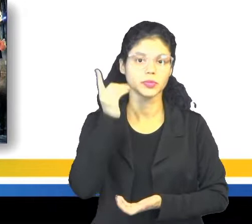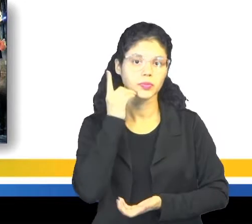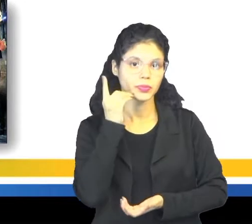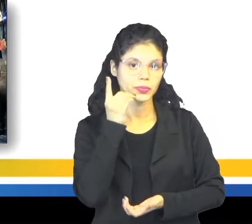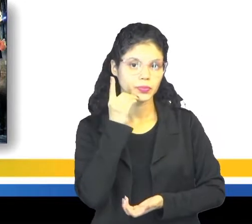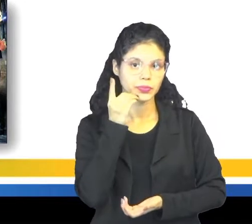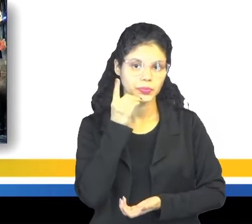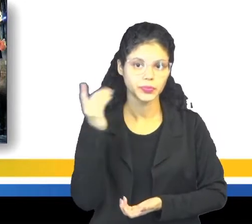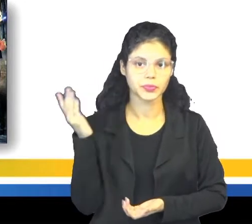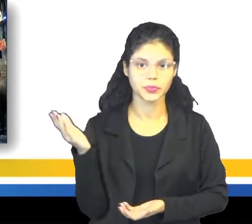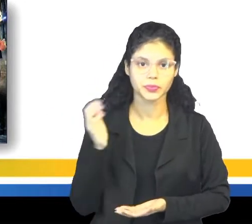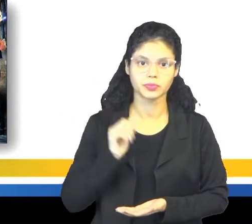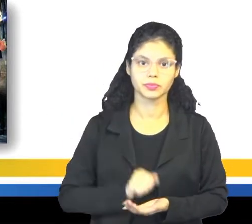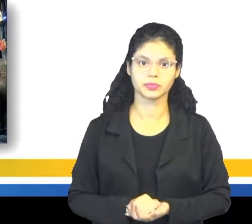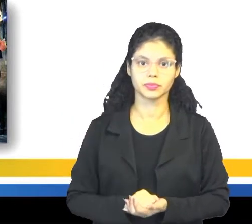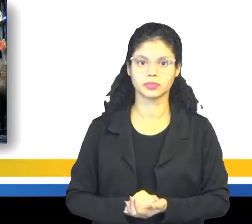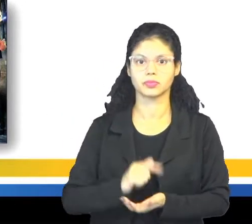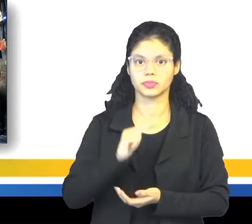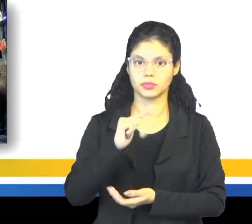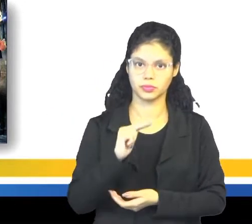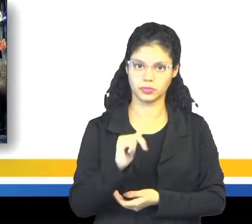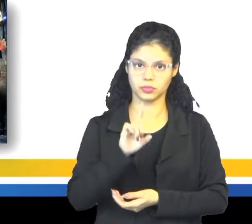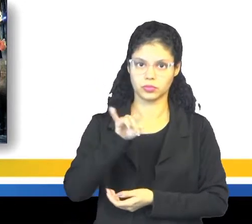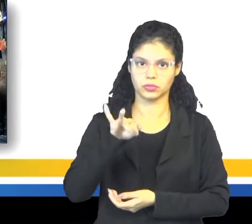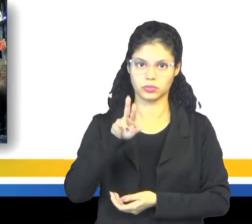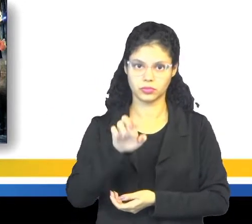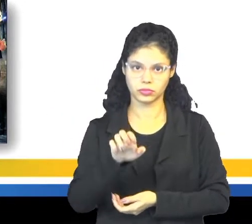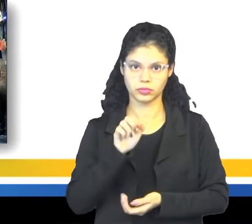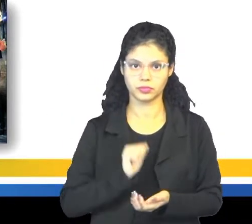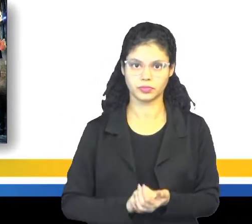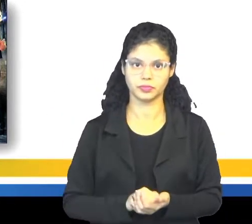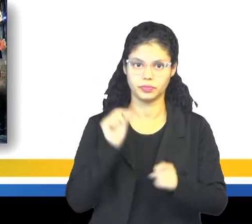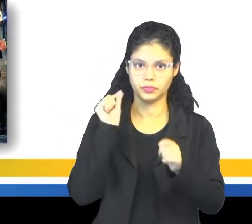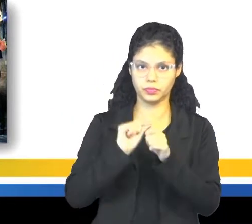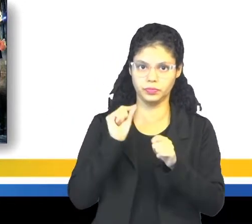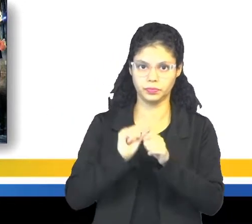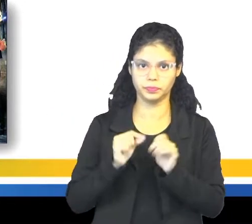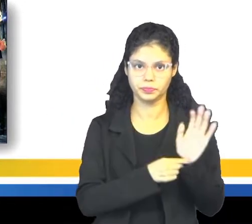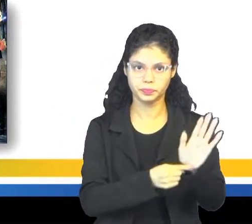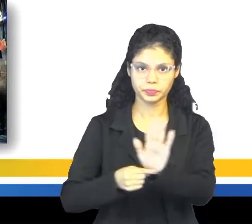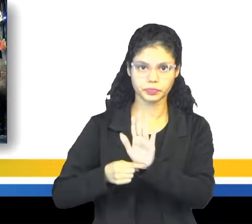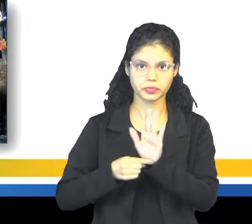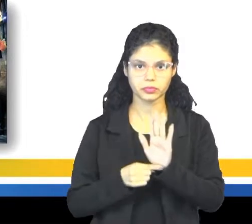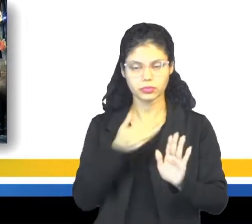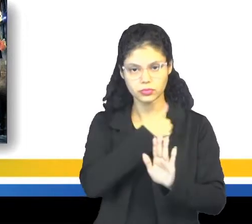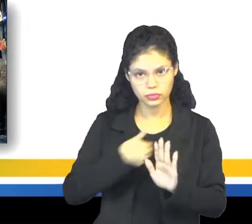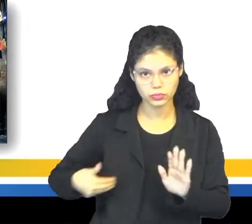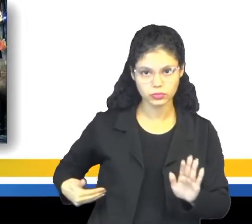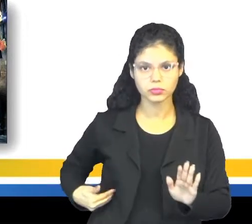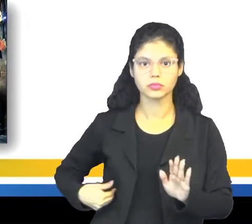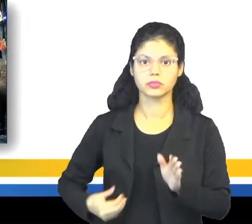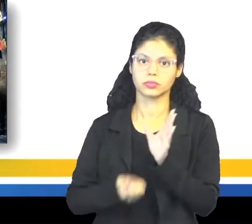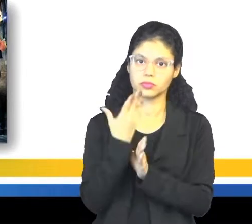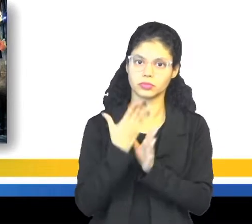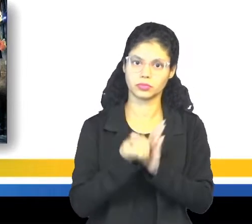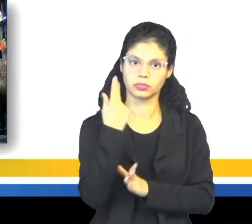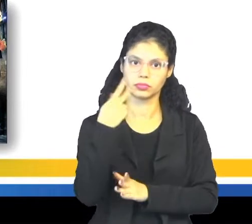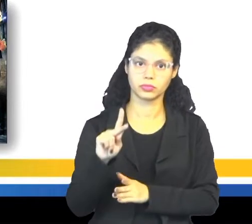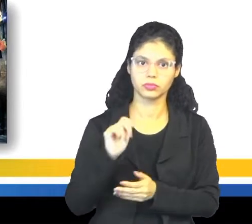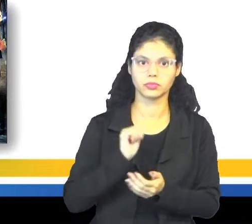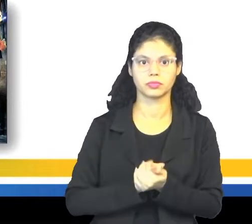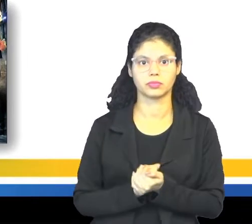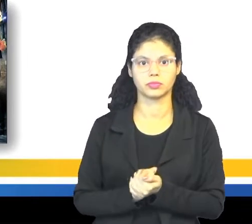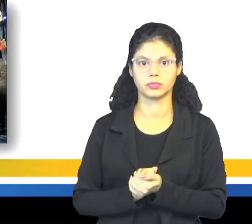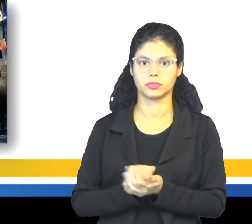1895. Olha só que bacana. Nessa data, os irmãos Lumière, fizeram uma apresentação pública dos produtos